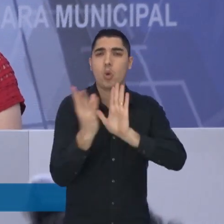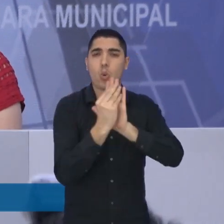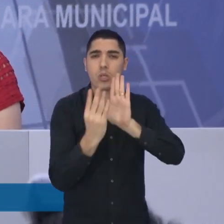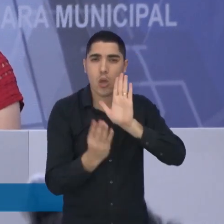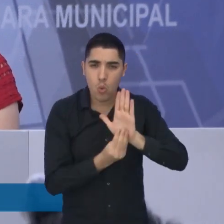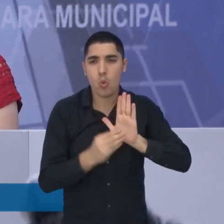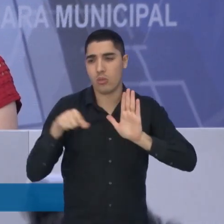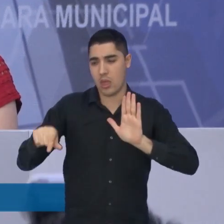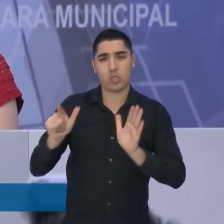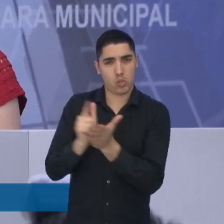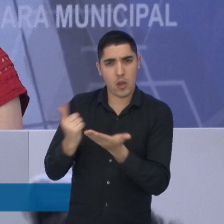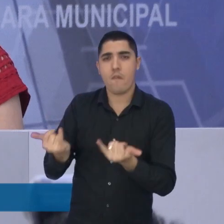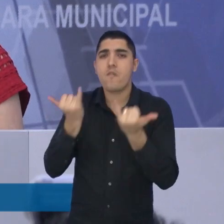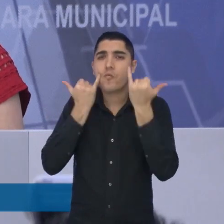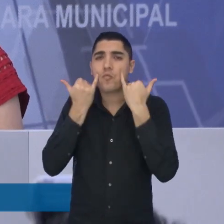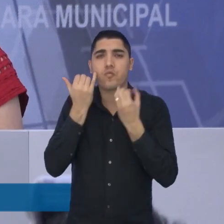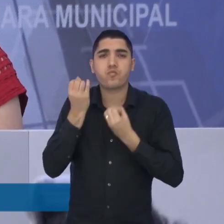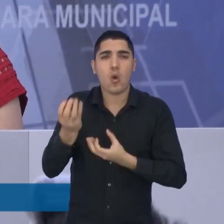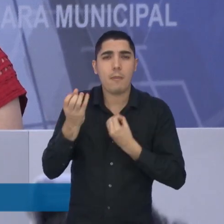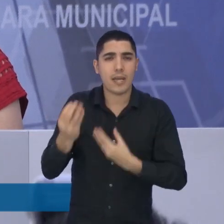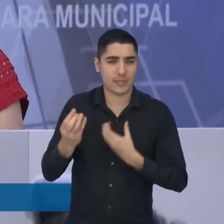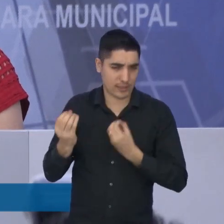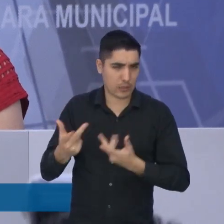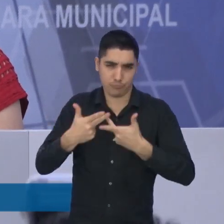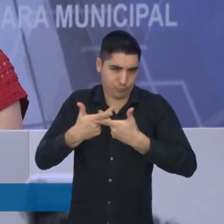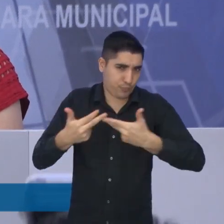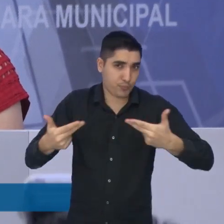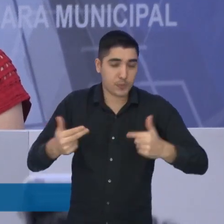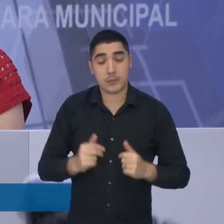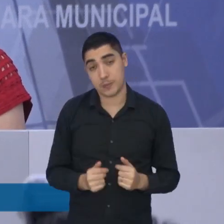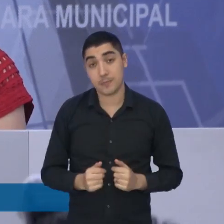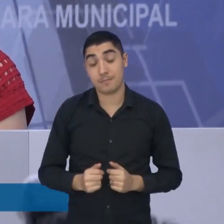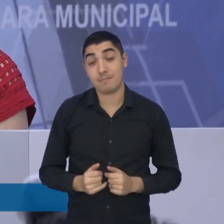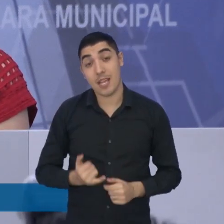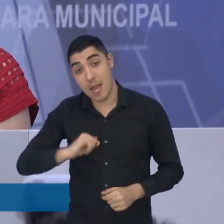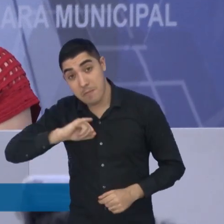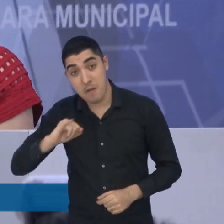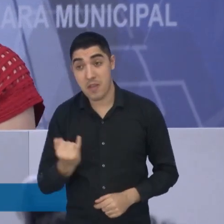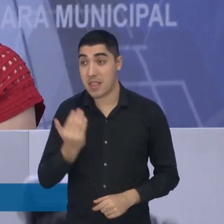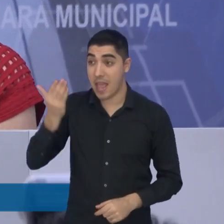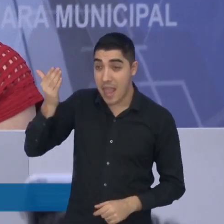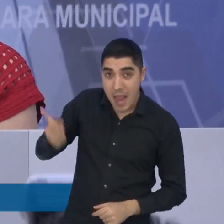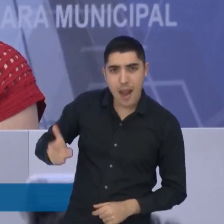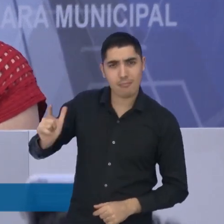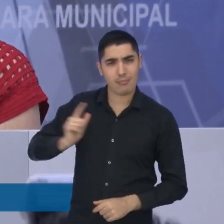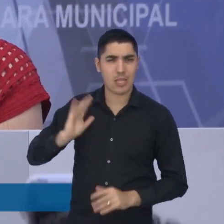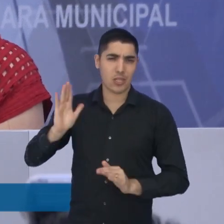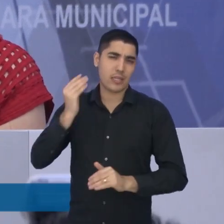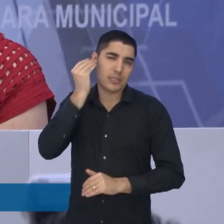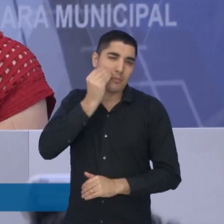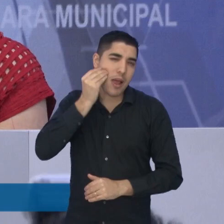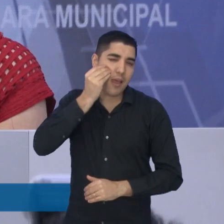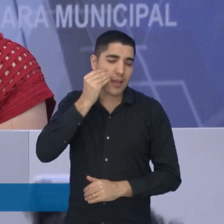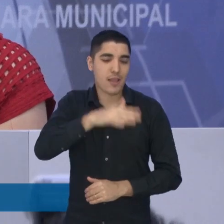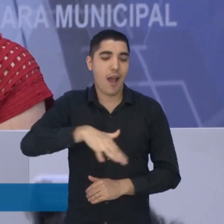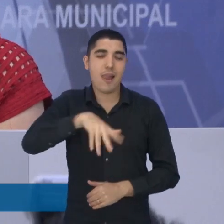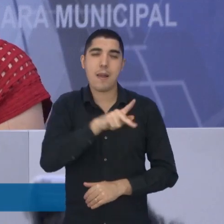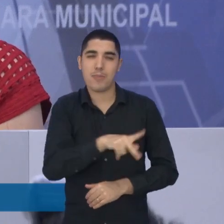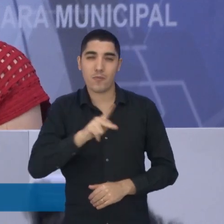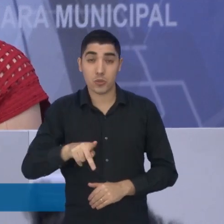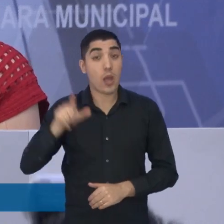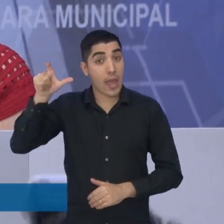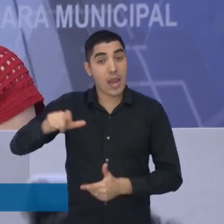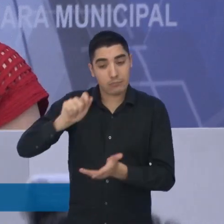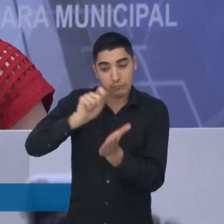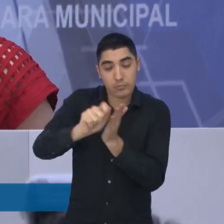e informativos do Sindicet. Aproveitando sua experiência no magistério, Fernanda escreveu